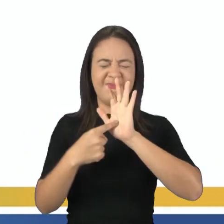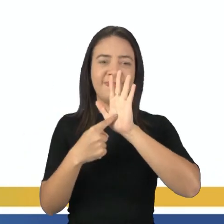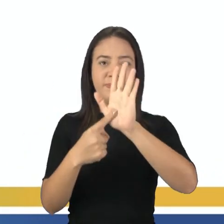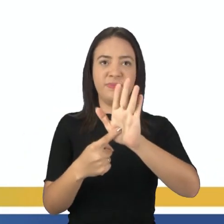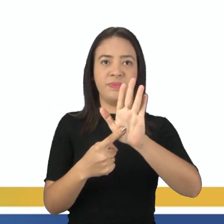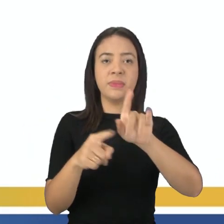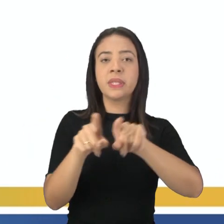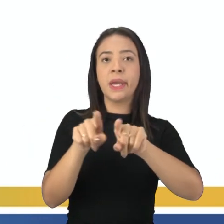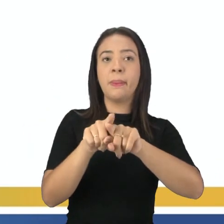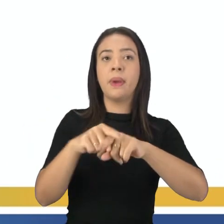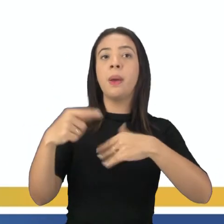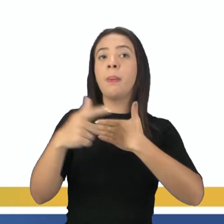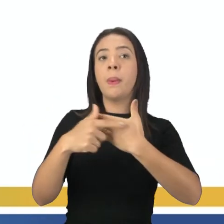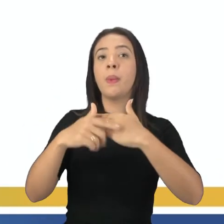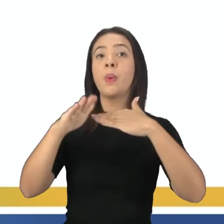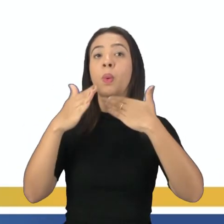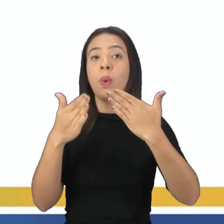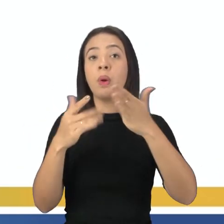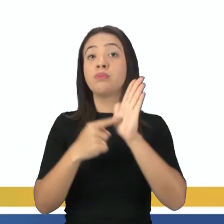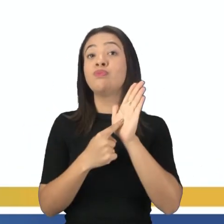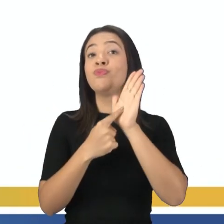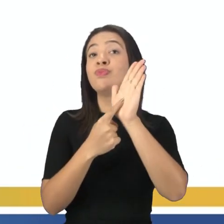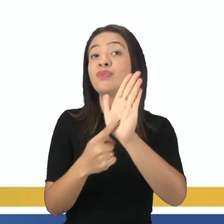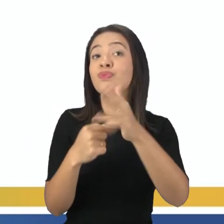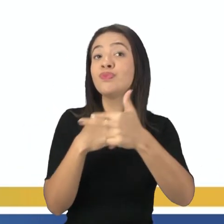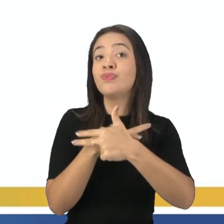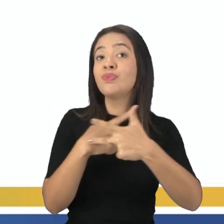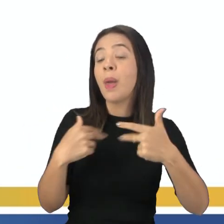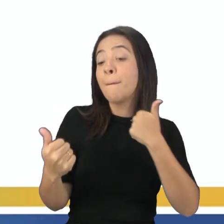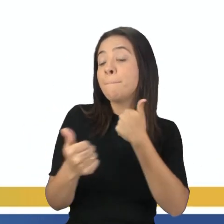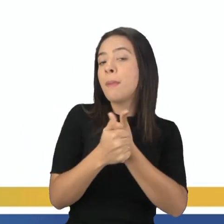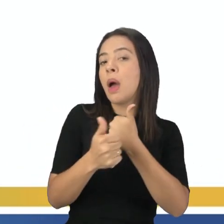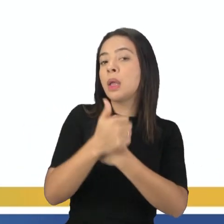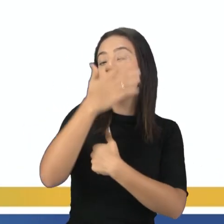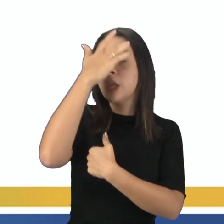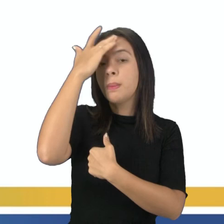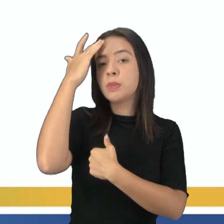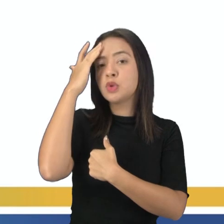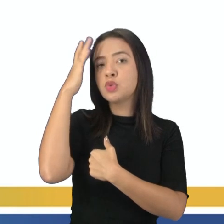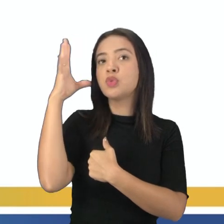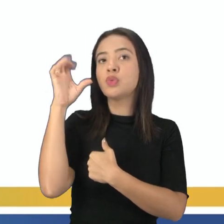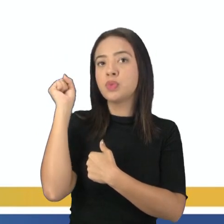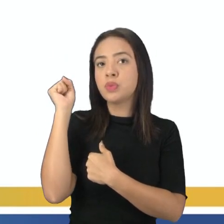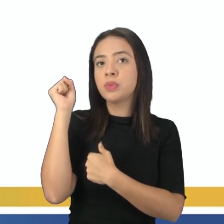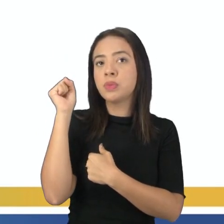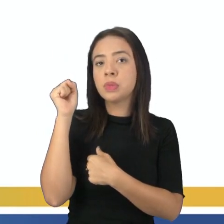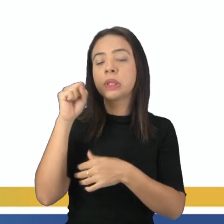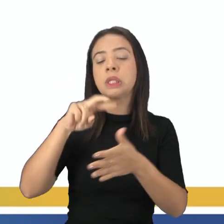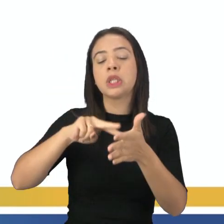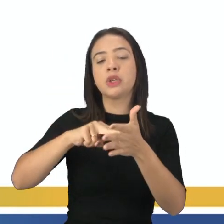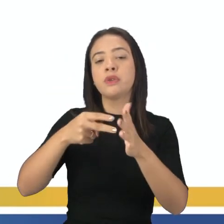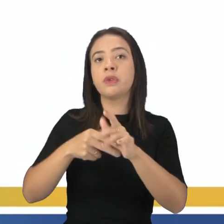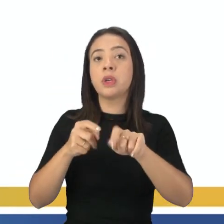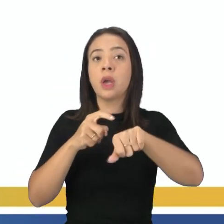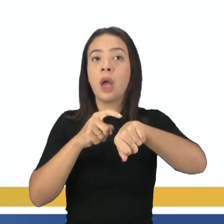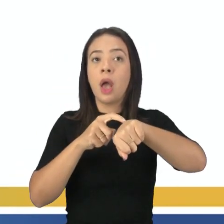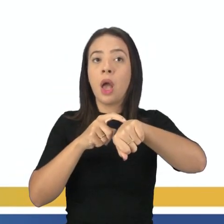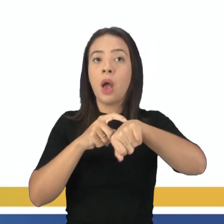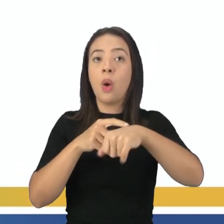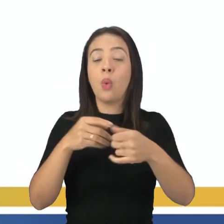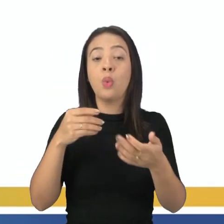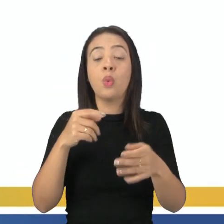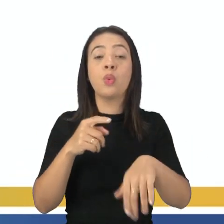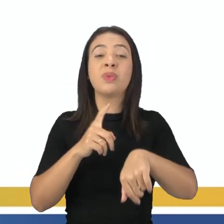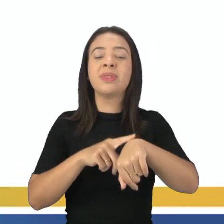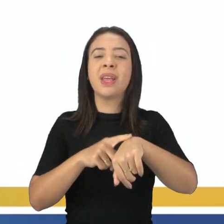e isso. Eles indicam que os objetos estão próximos de quem está ouvindo, para indicar um tempo próximo do momento da